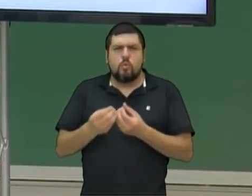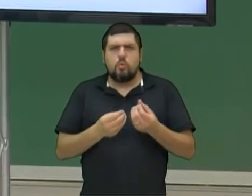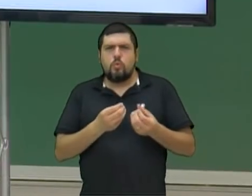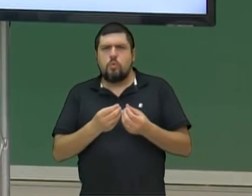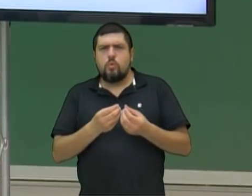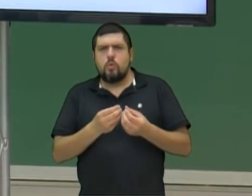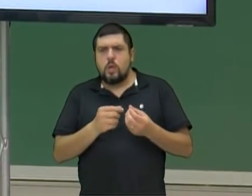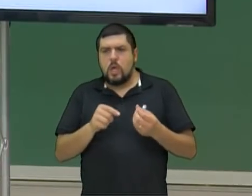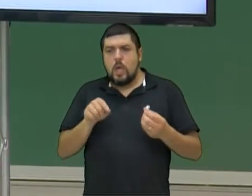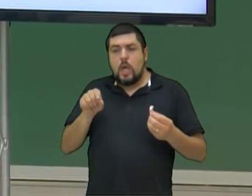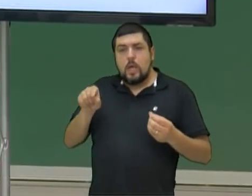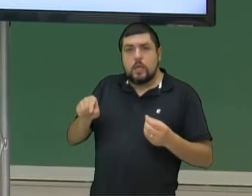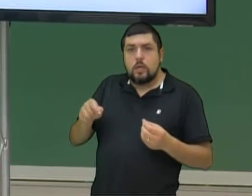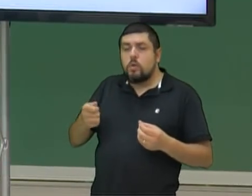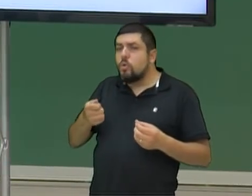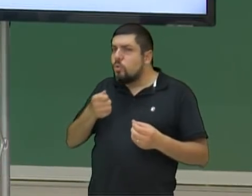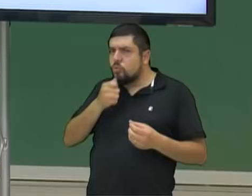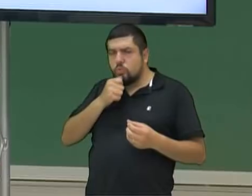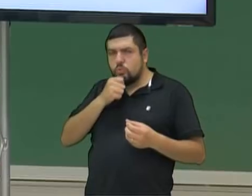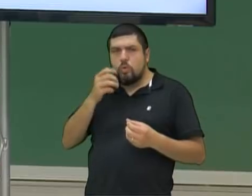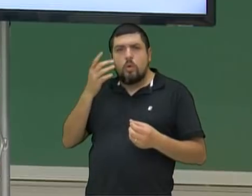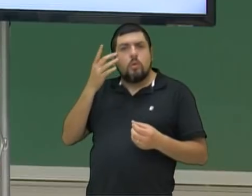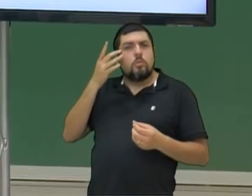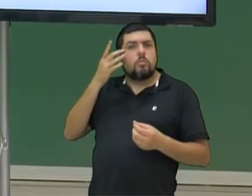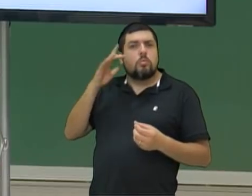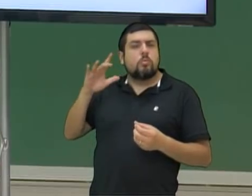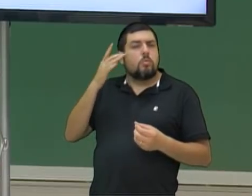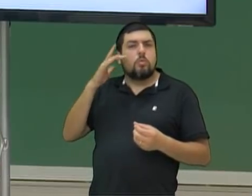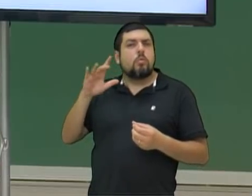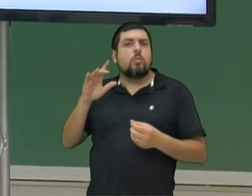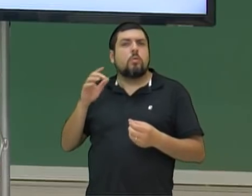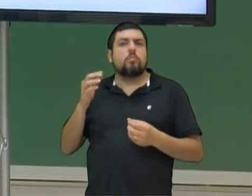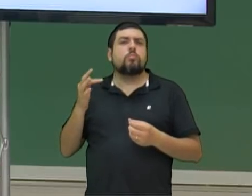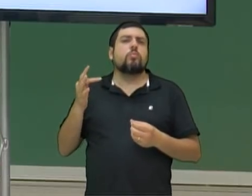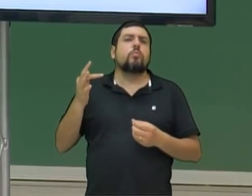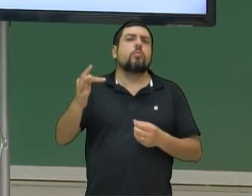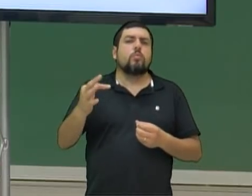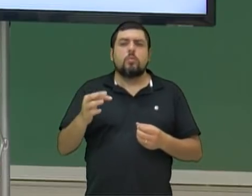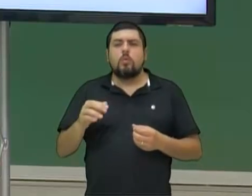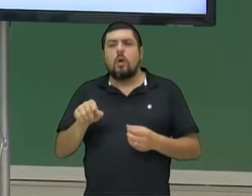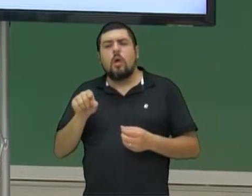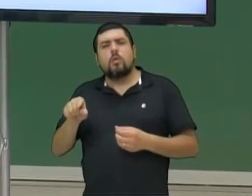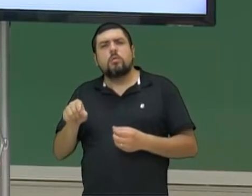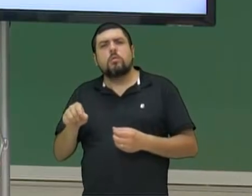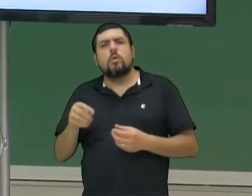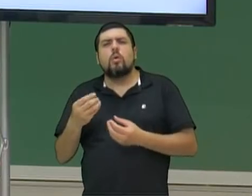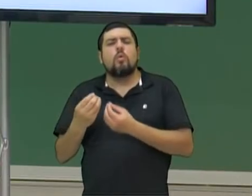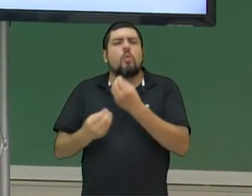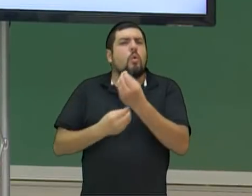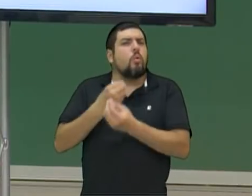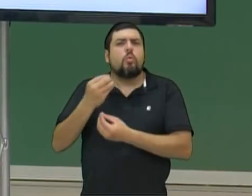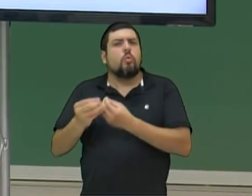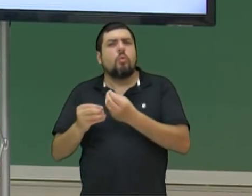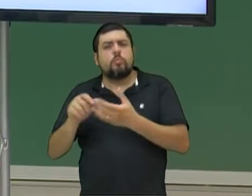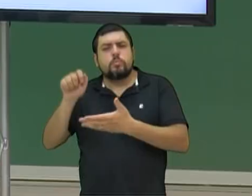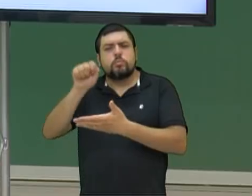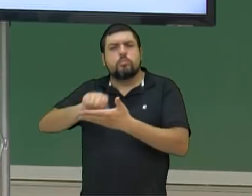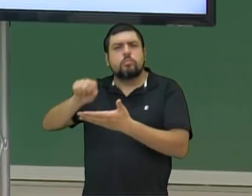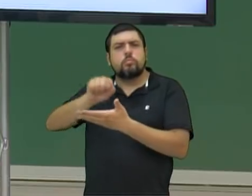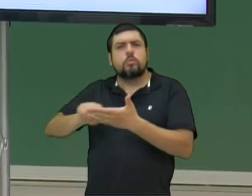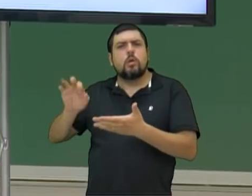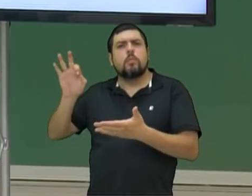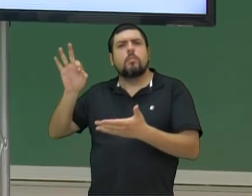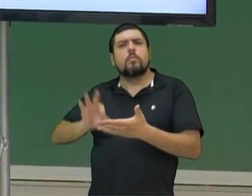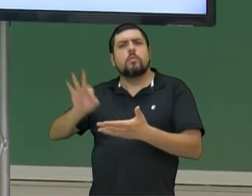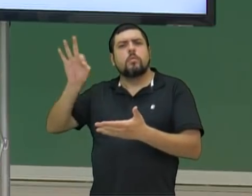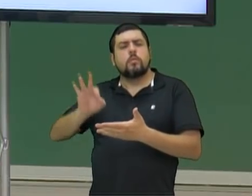dos estudantes que ainda não sabem a área profissional que irão seguir? Como que eu posso representar isso?